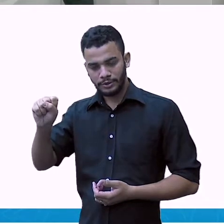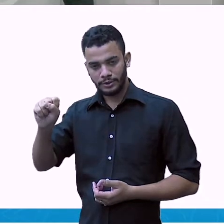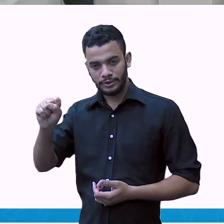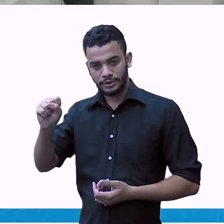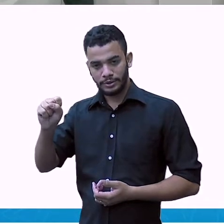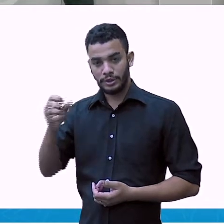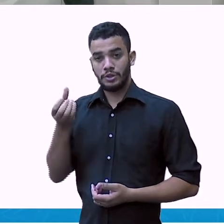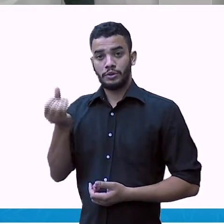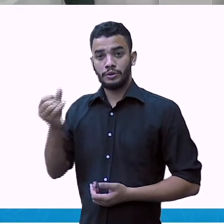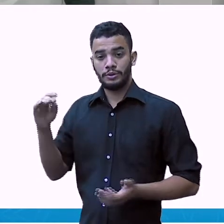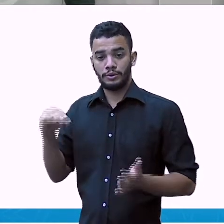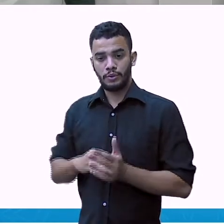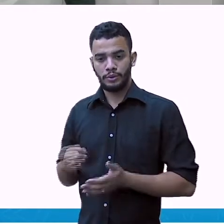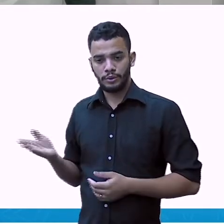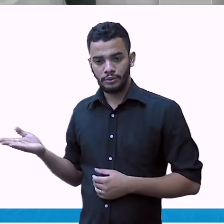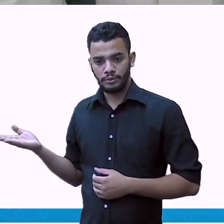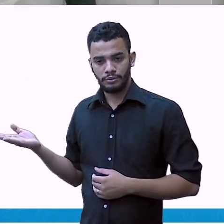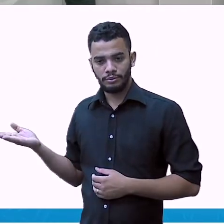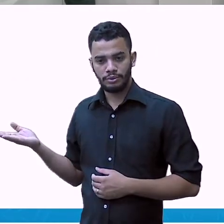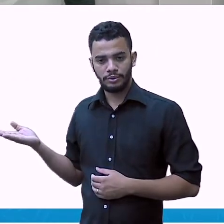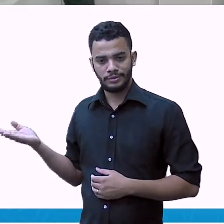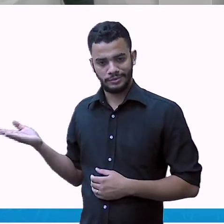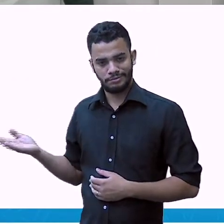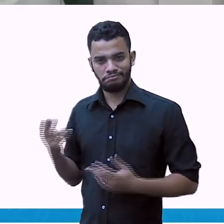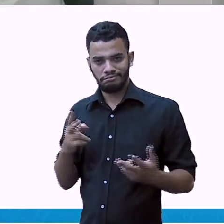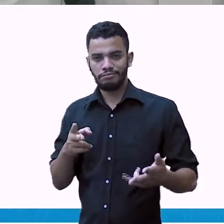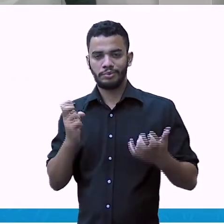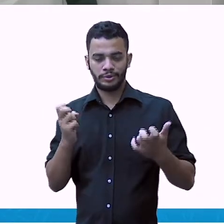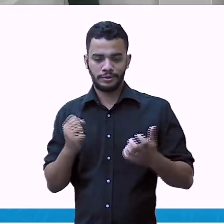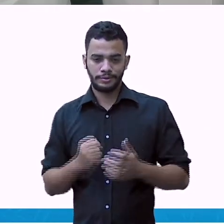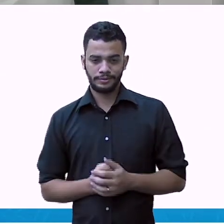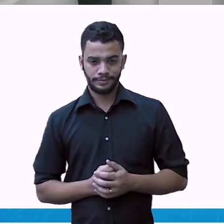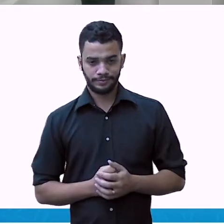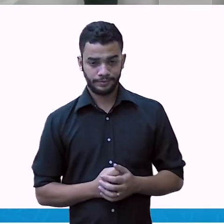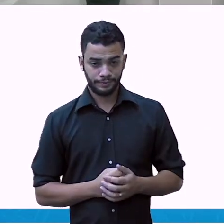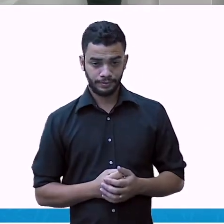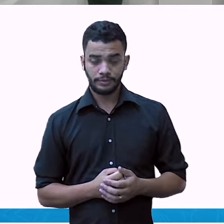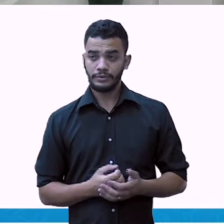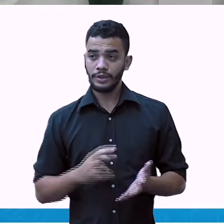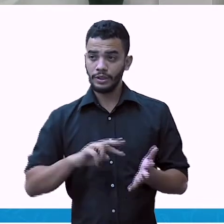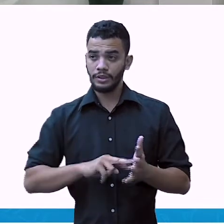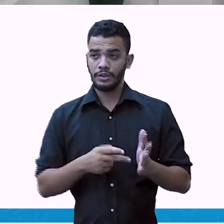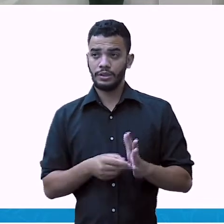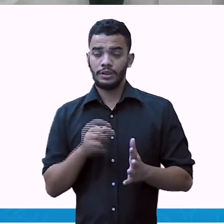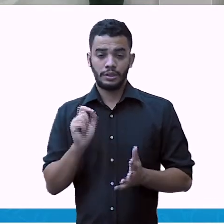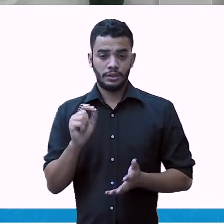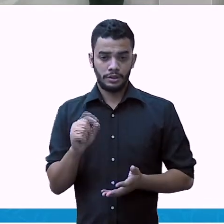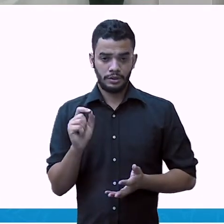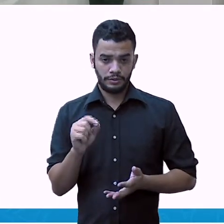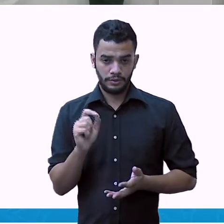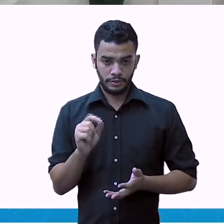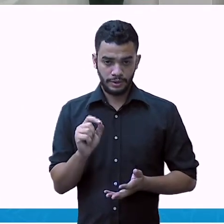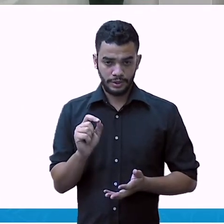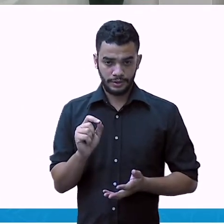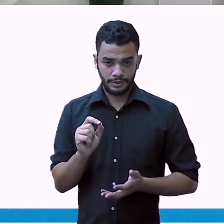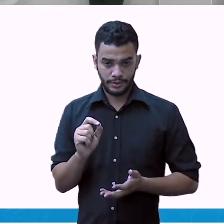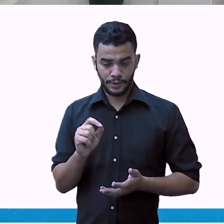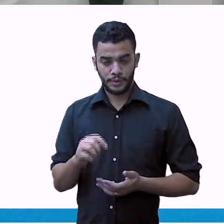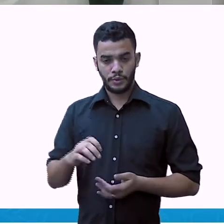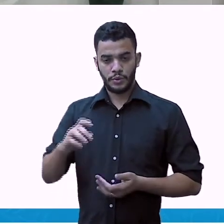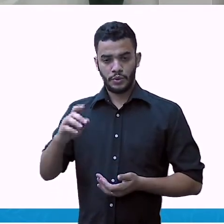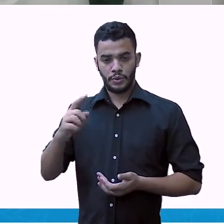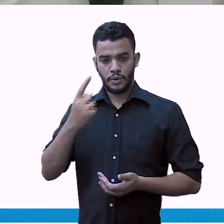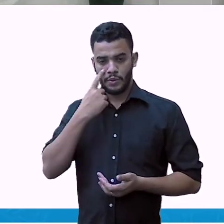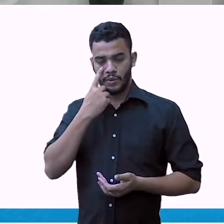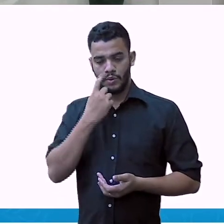de milésimos. Então, sendo assim, nós temos aqui o décimo,